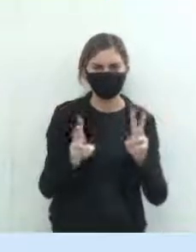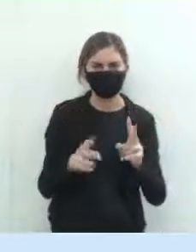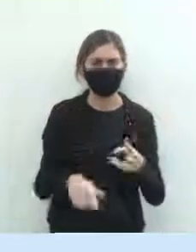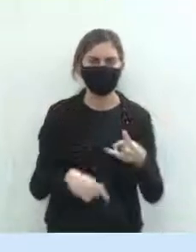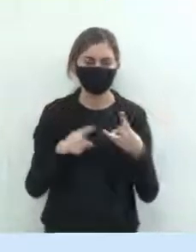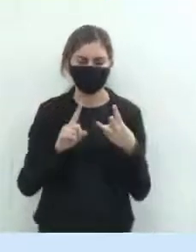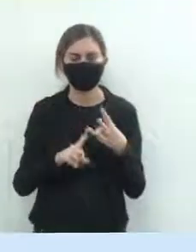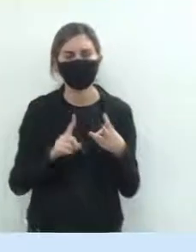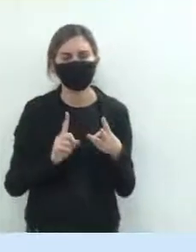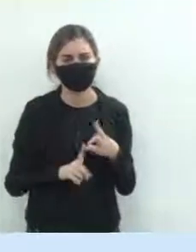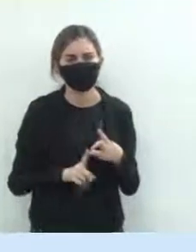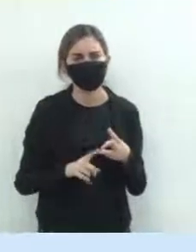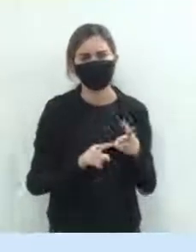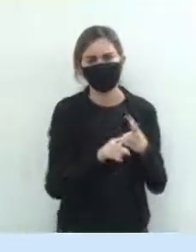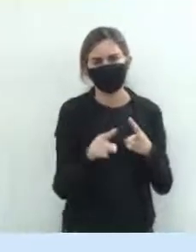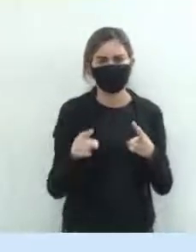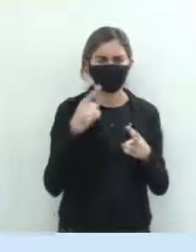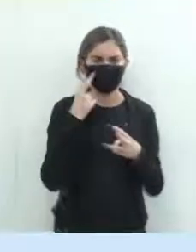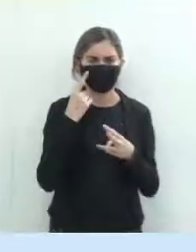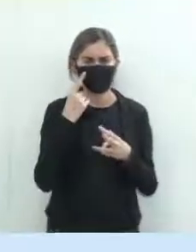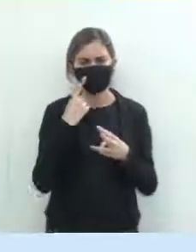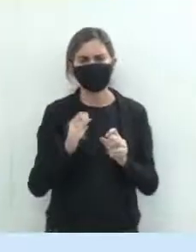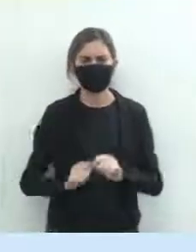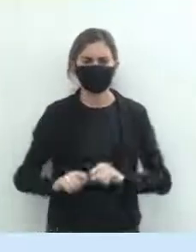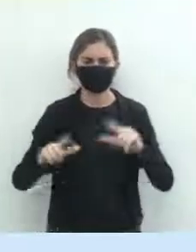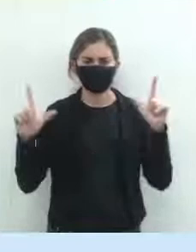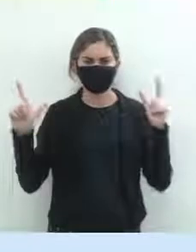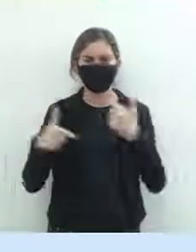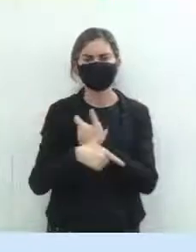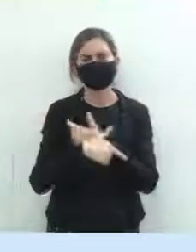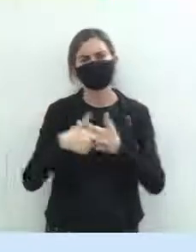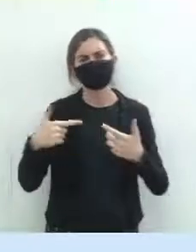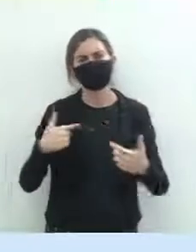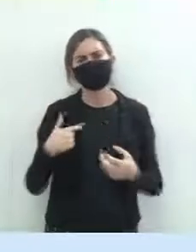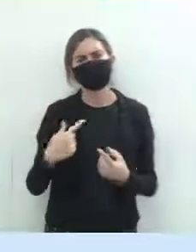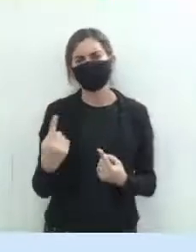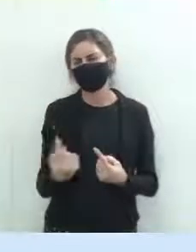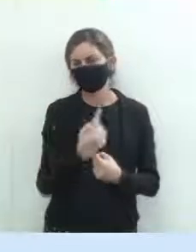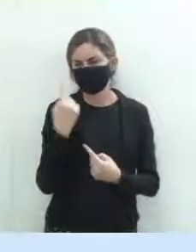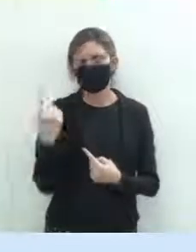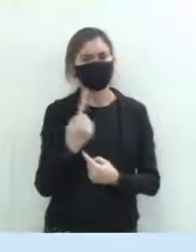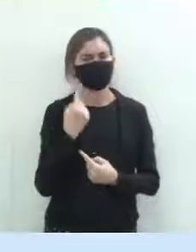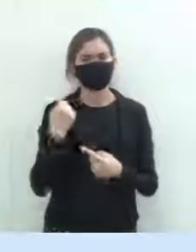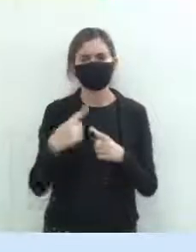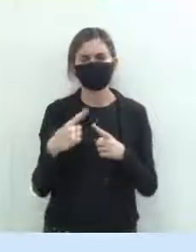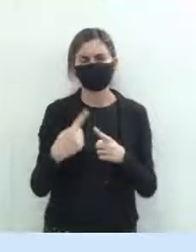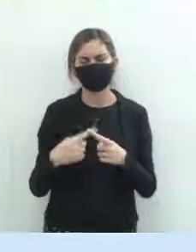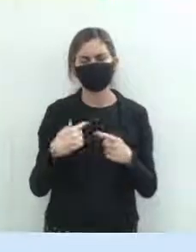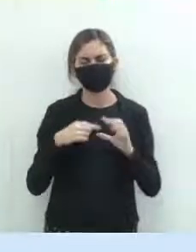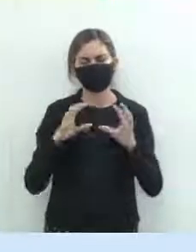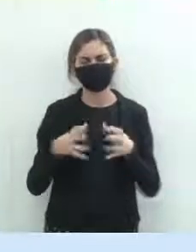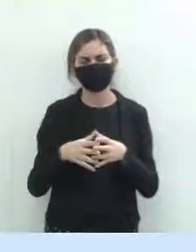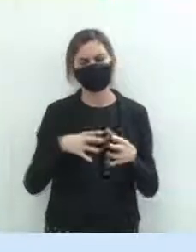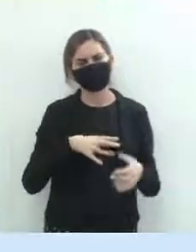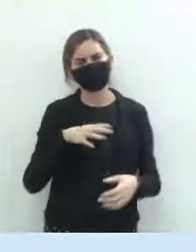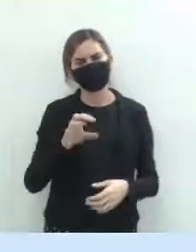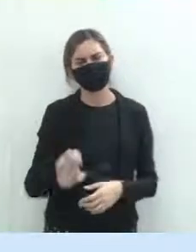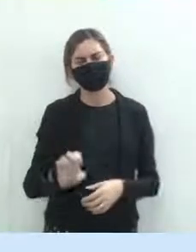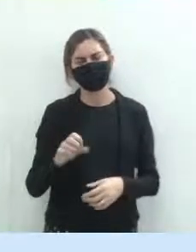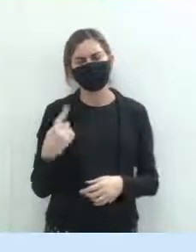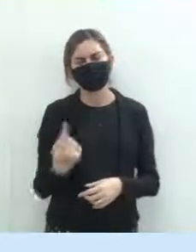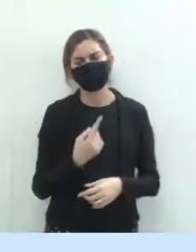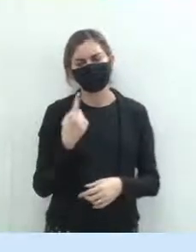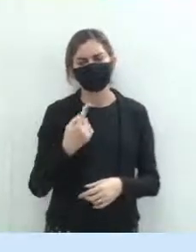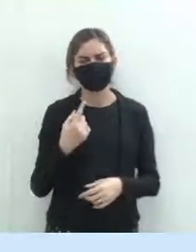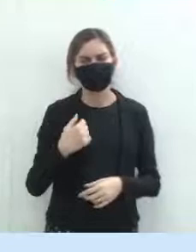Terceiro ponto, que vocês podem ver aí no slide. A moral ela é individual, porque ela é um fundamento da ética, mas ela é